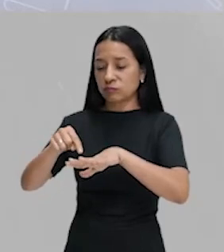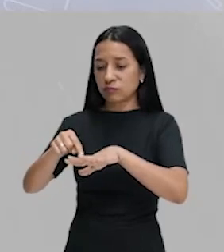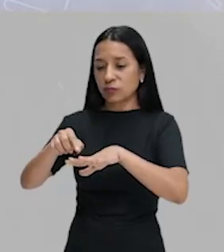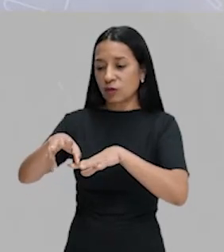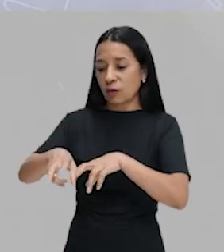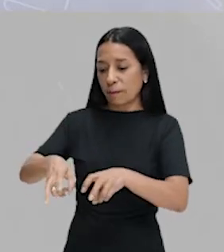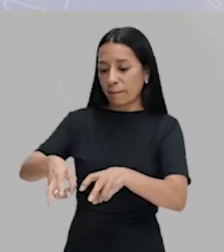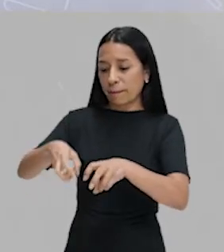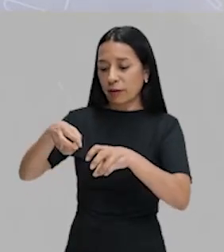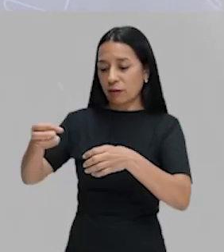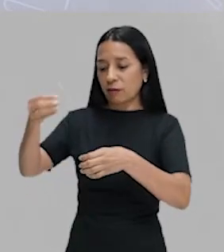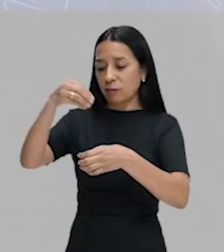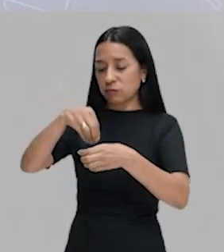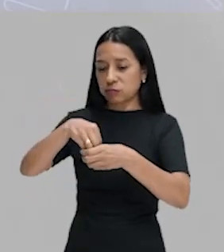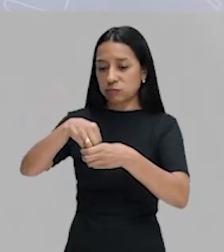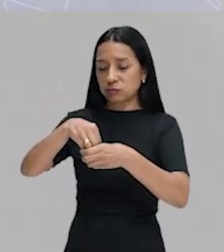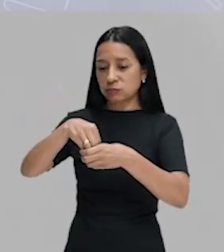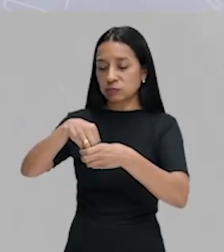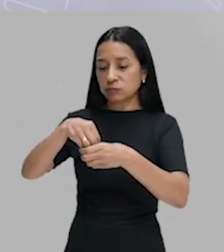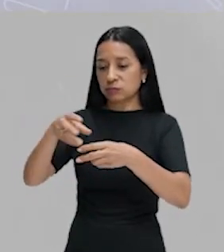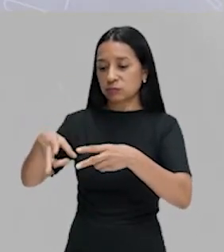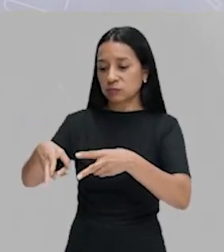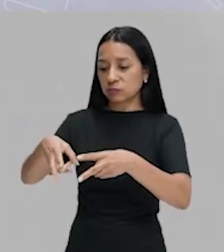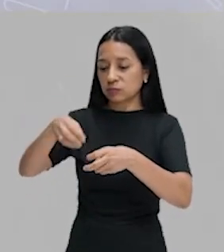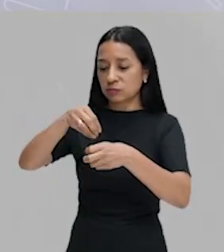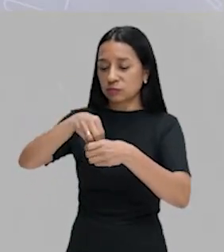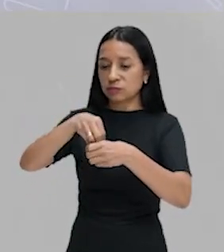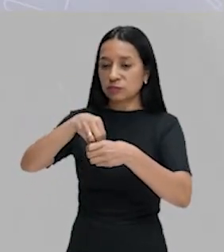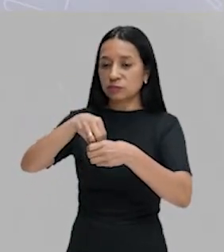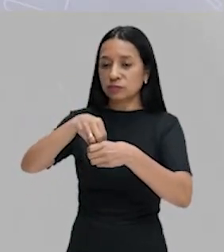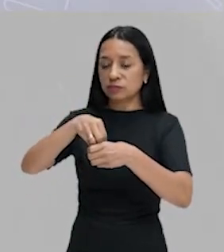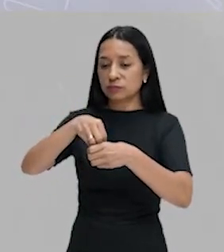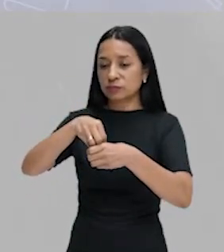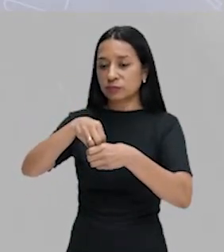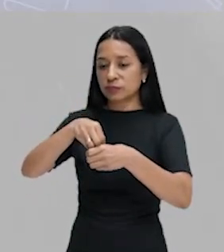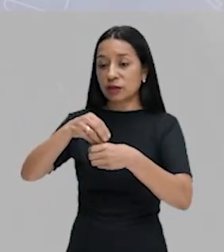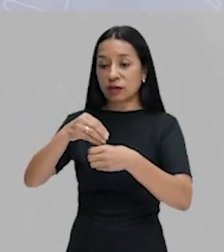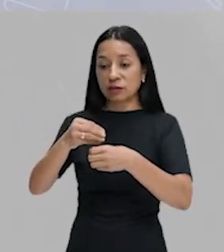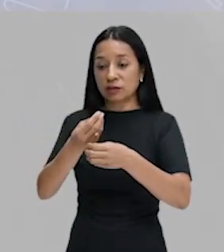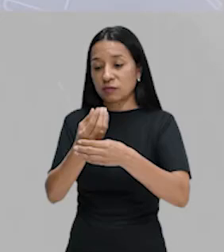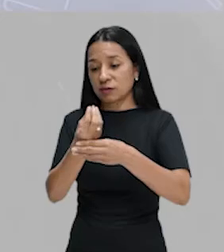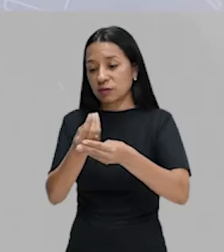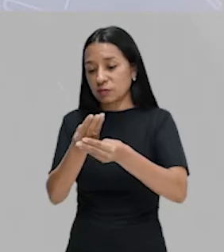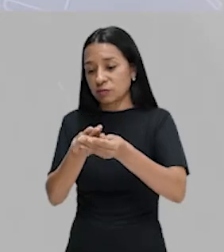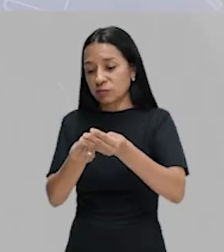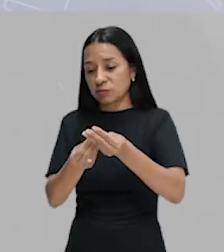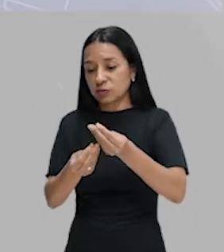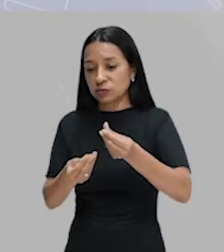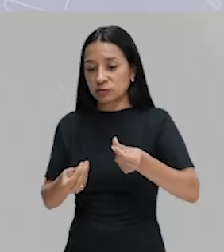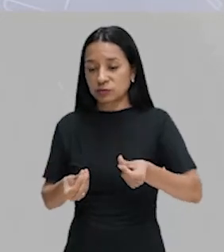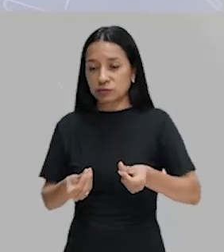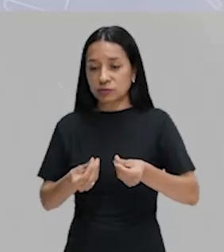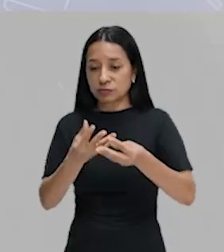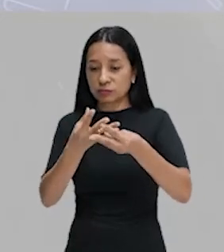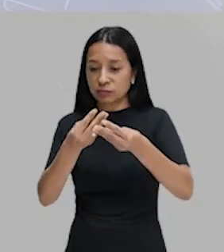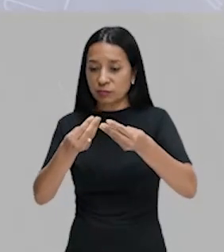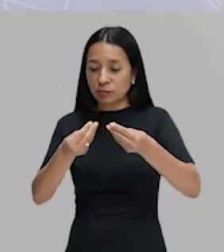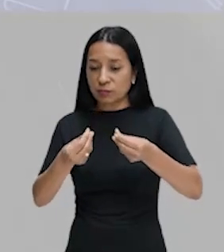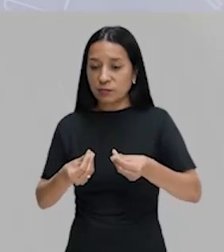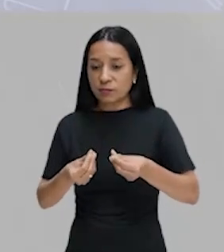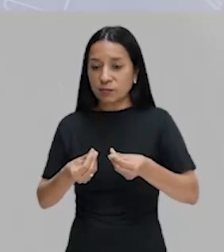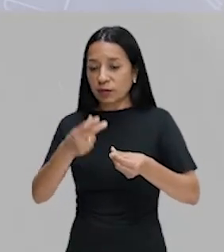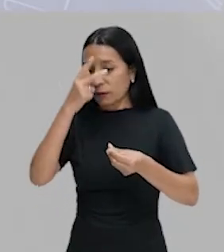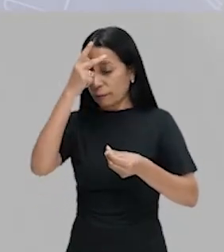pegar o peixe e vai jogar para a boca dele. Esse animal vai ser digerido ali na cavidade gastrointestinal.